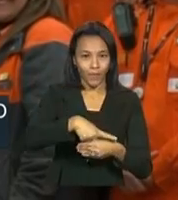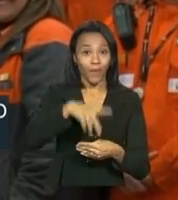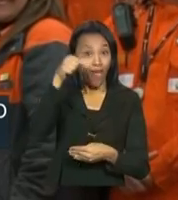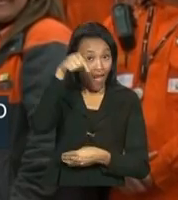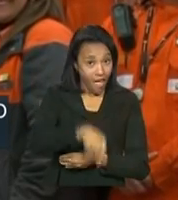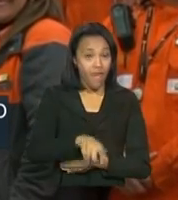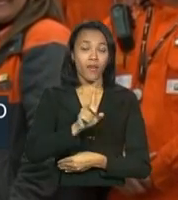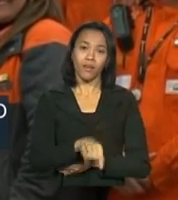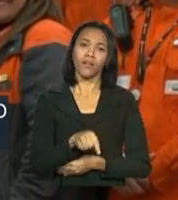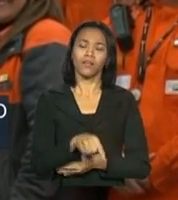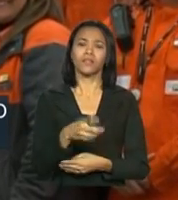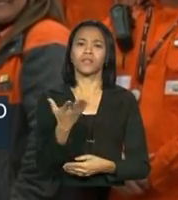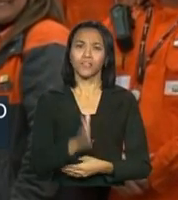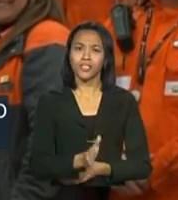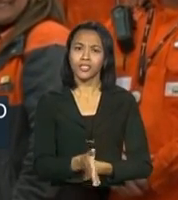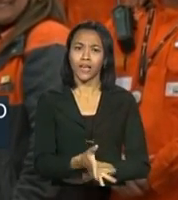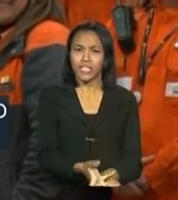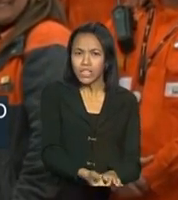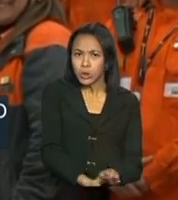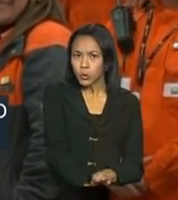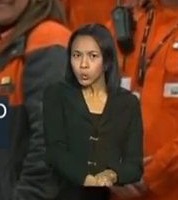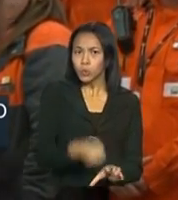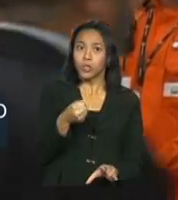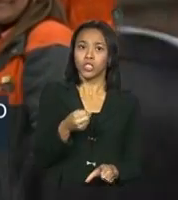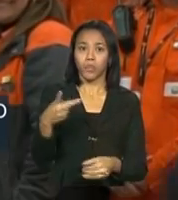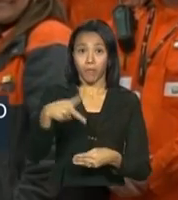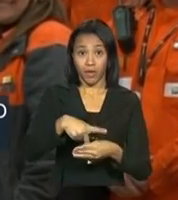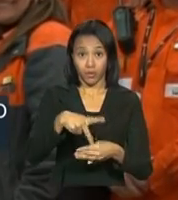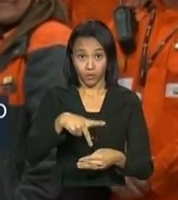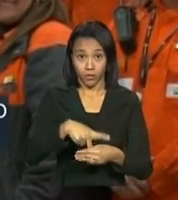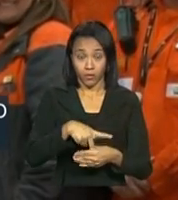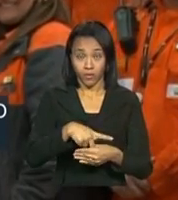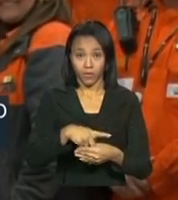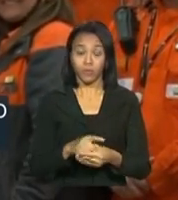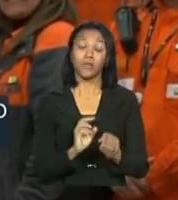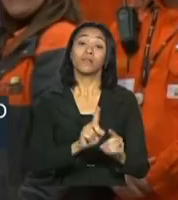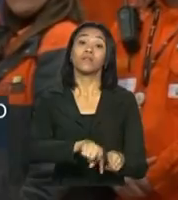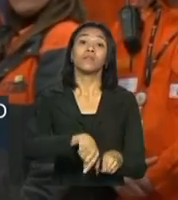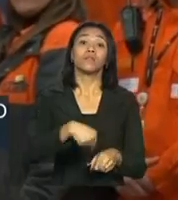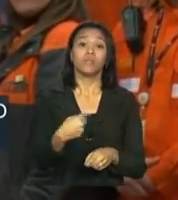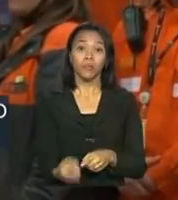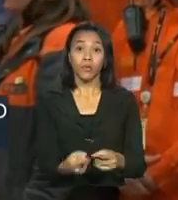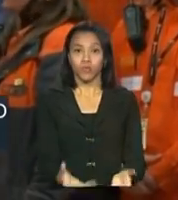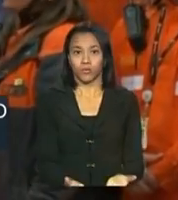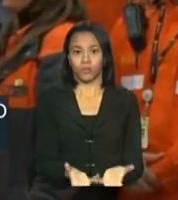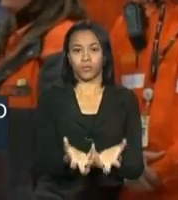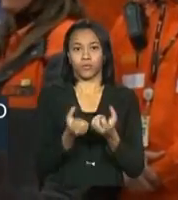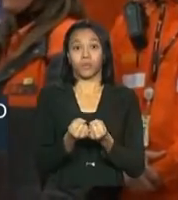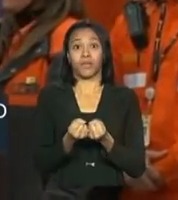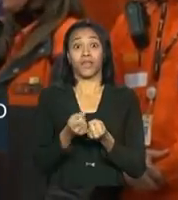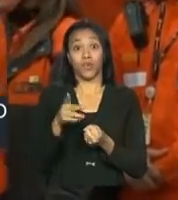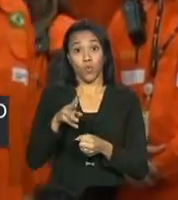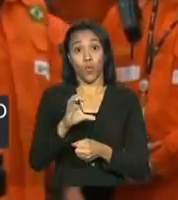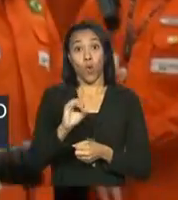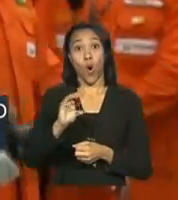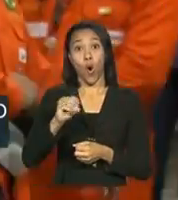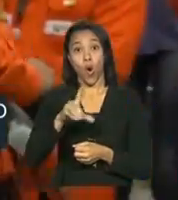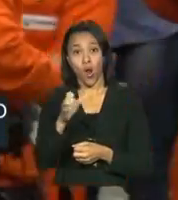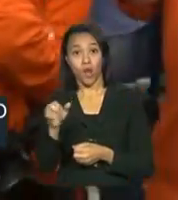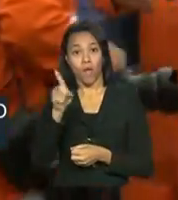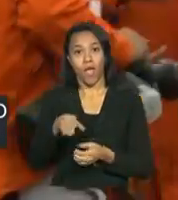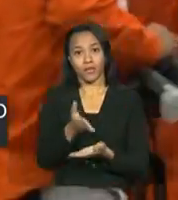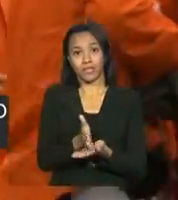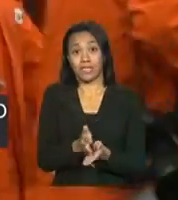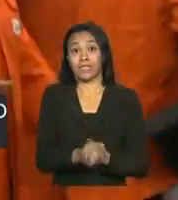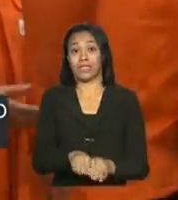plataformas que efetivamente extraem o petróleo localizado no fundo do mar, levando-o à superfície, onde o óleo é separado